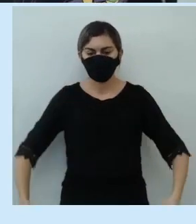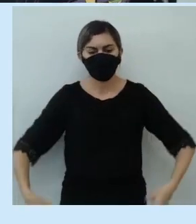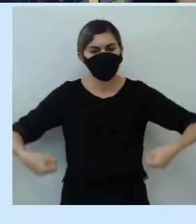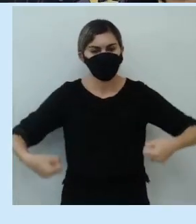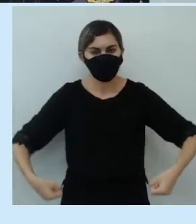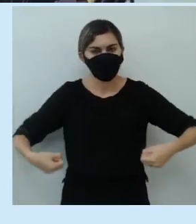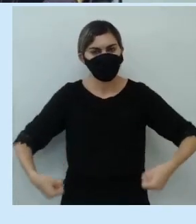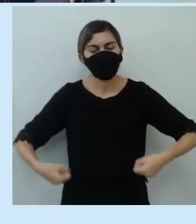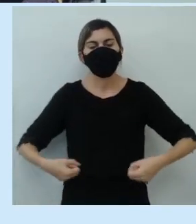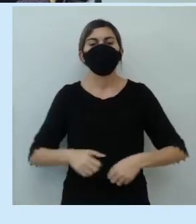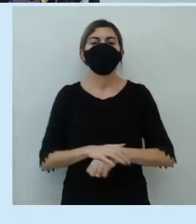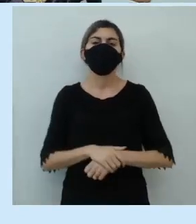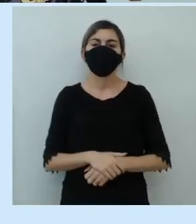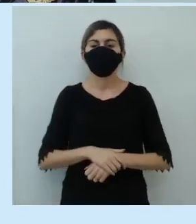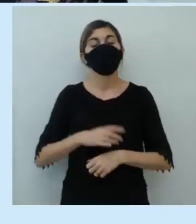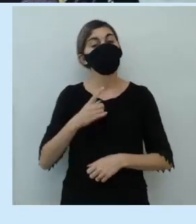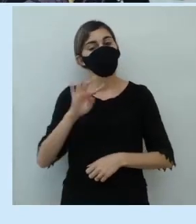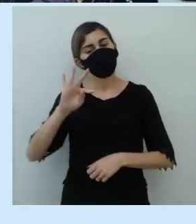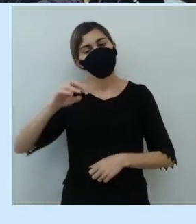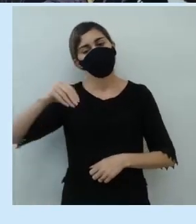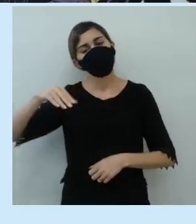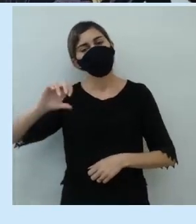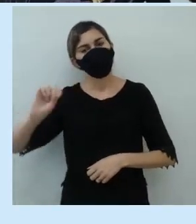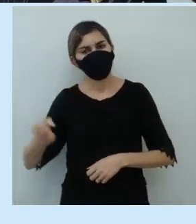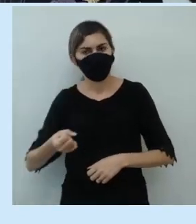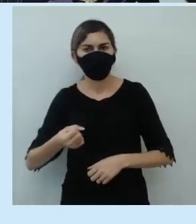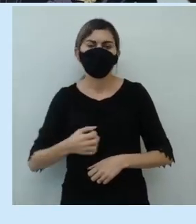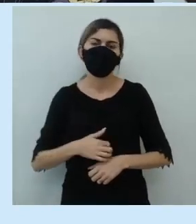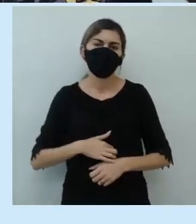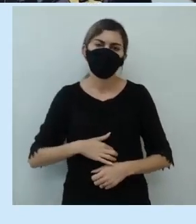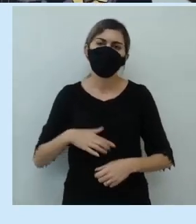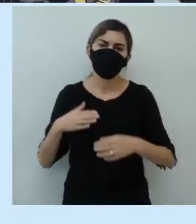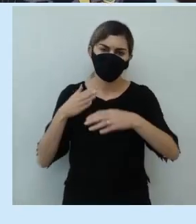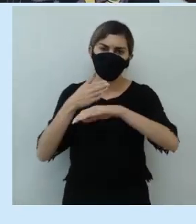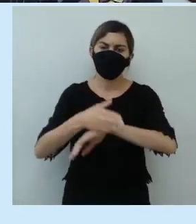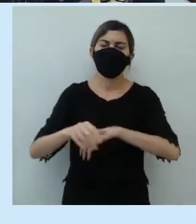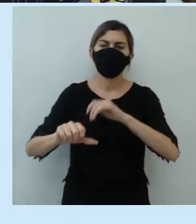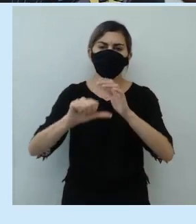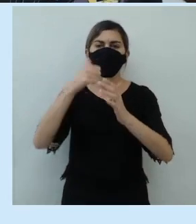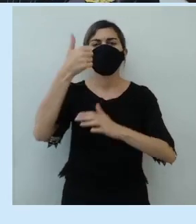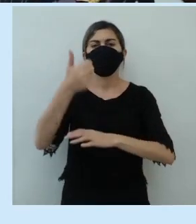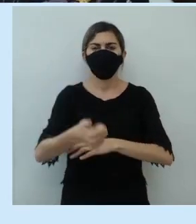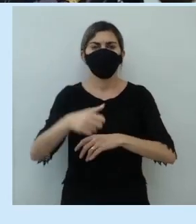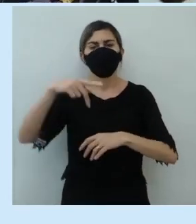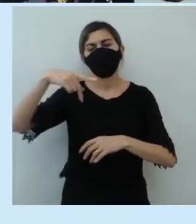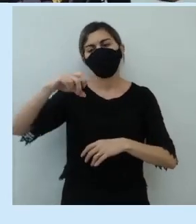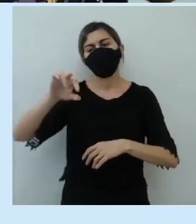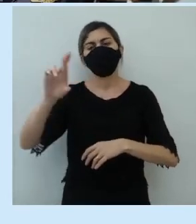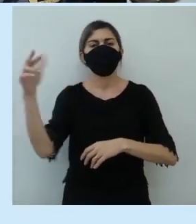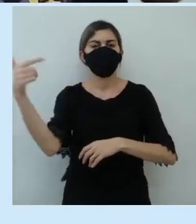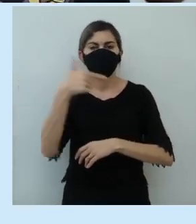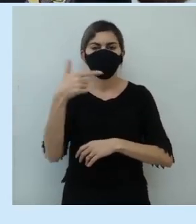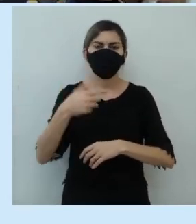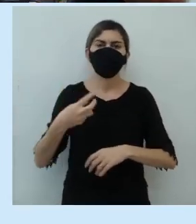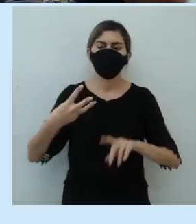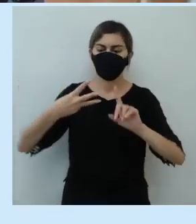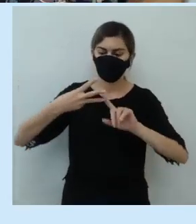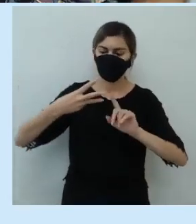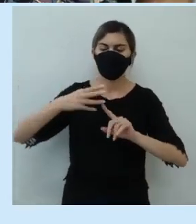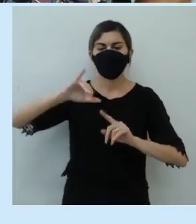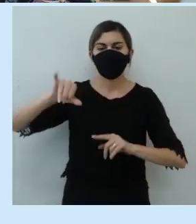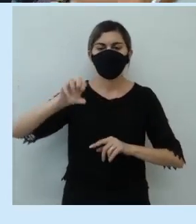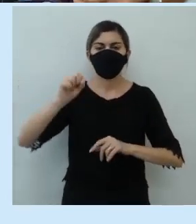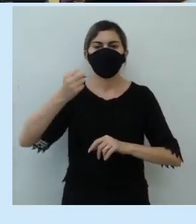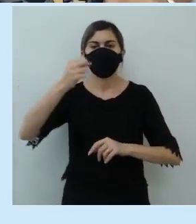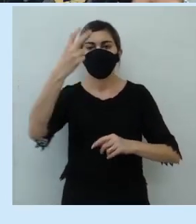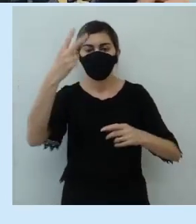nas mãos. Tomás entra primeiro, Pedro em segundo e Jéssica por último,